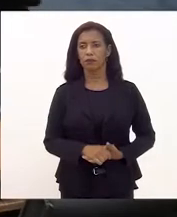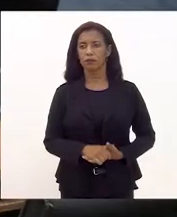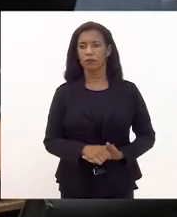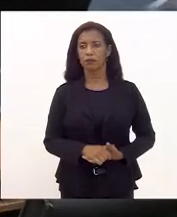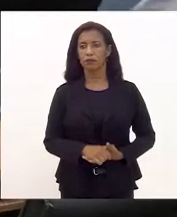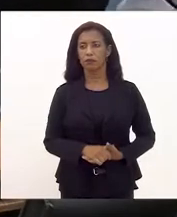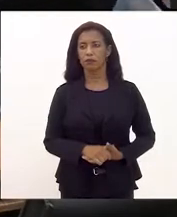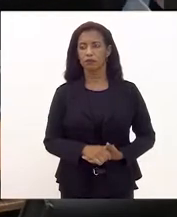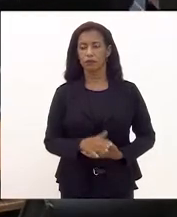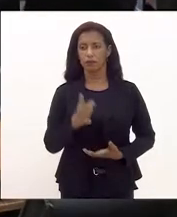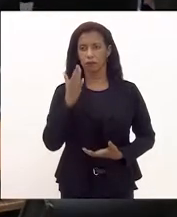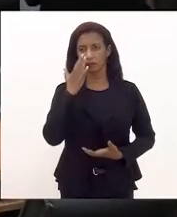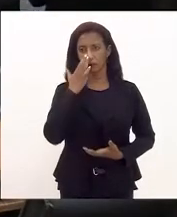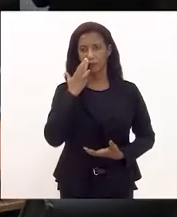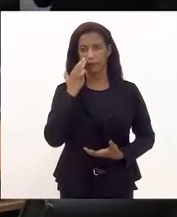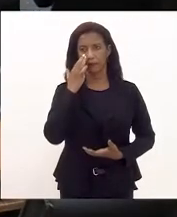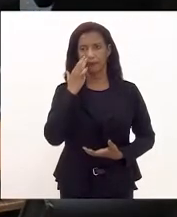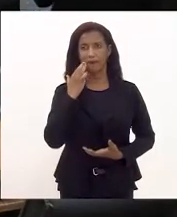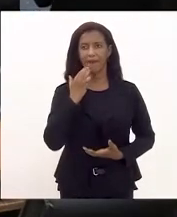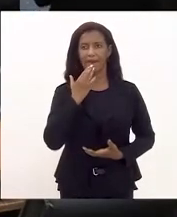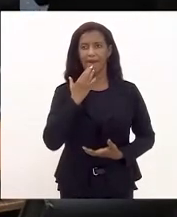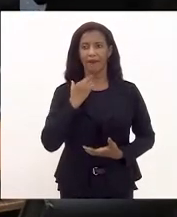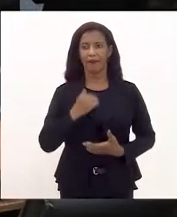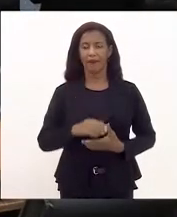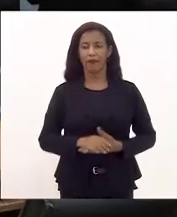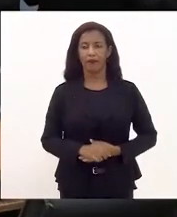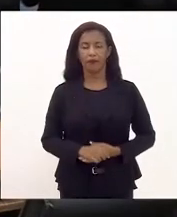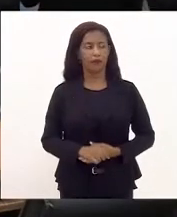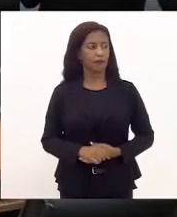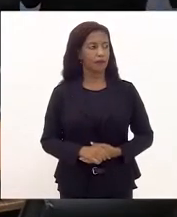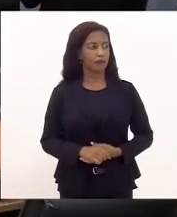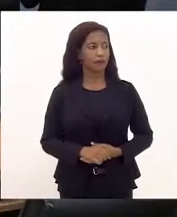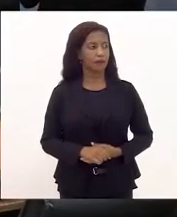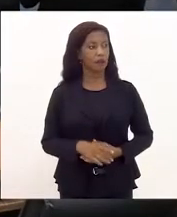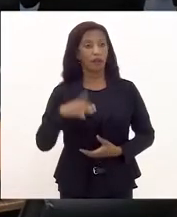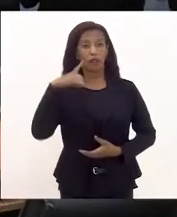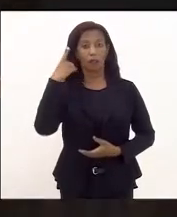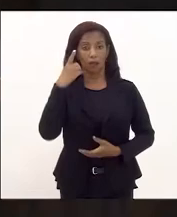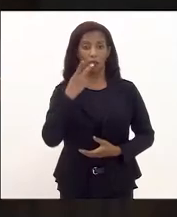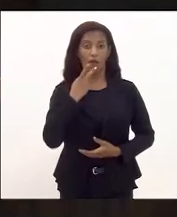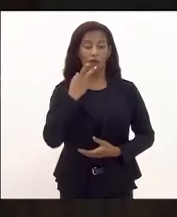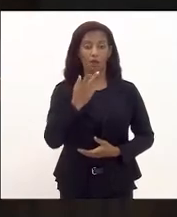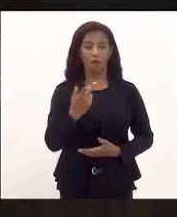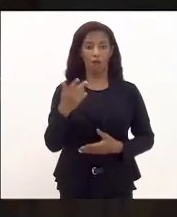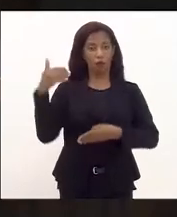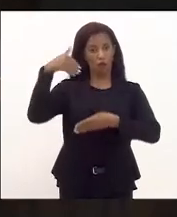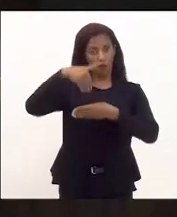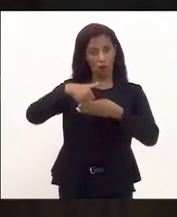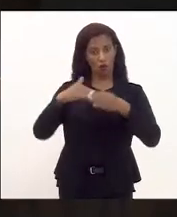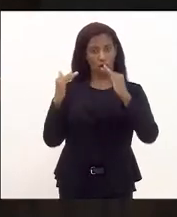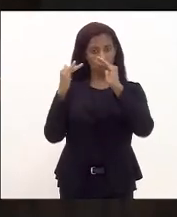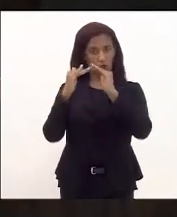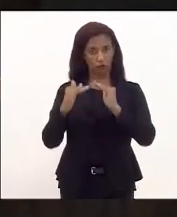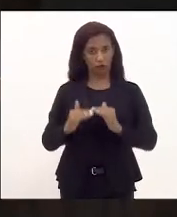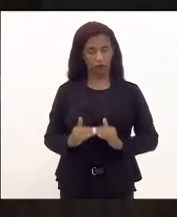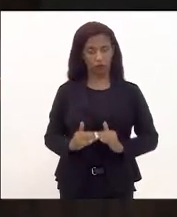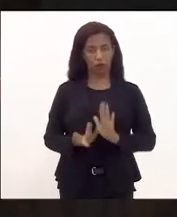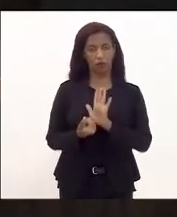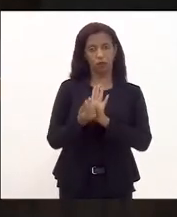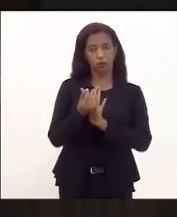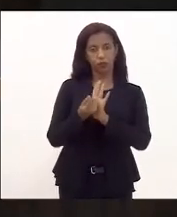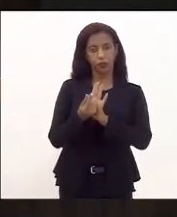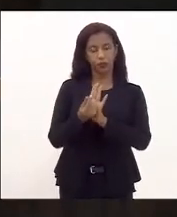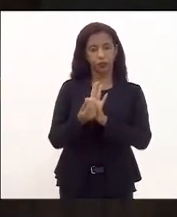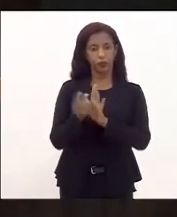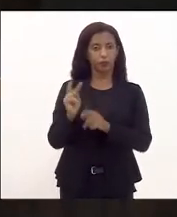sem o áudio. Chegou agora, está com delay. Favorável. O deputado Carlos Macedo vota favorável. Pelo orçamento,